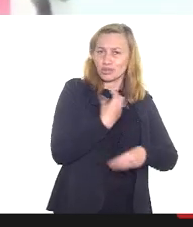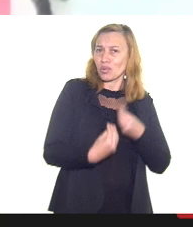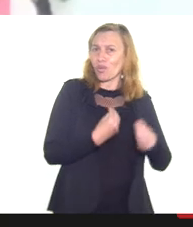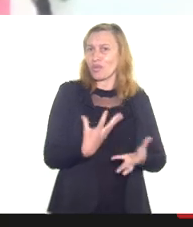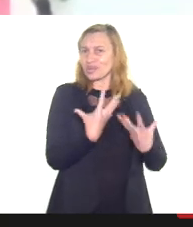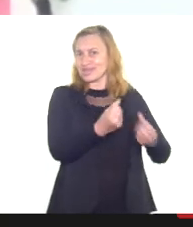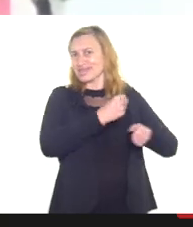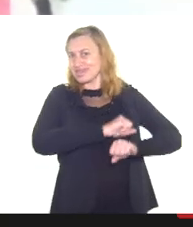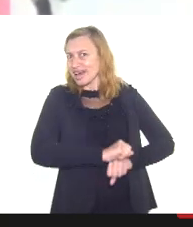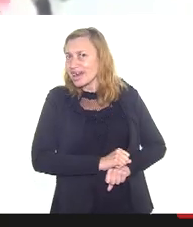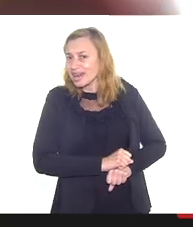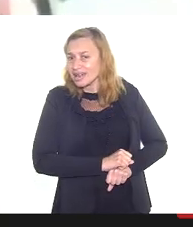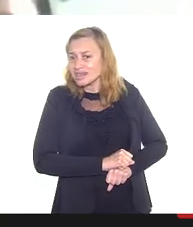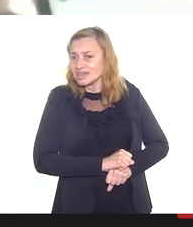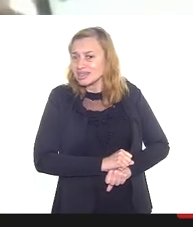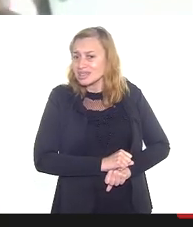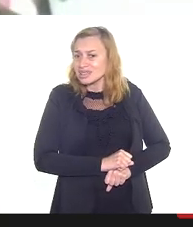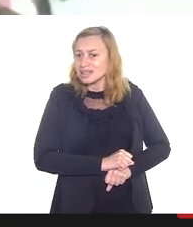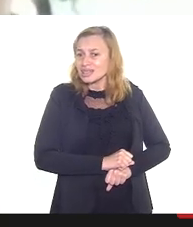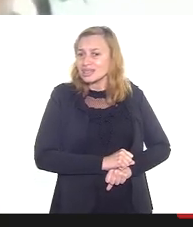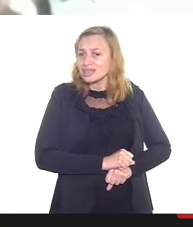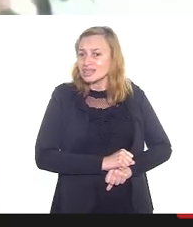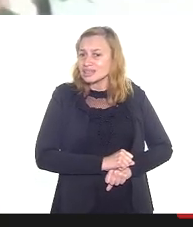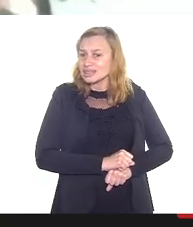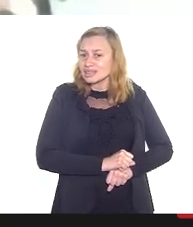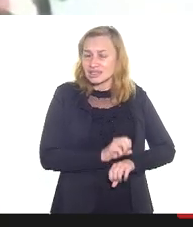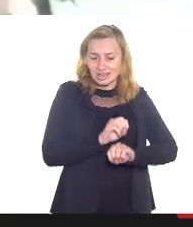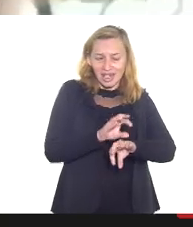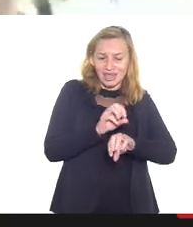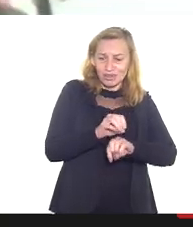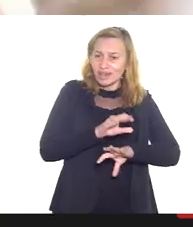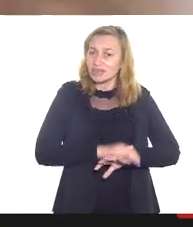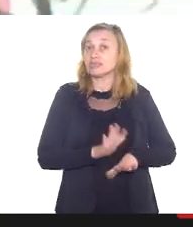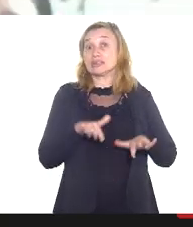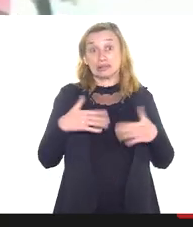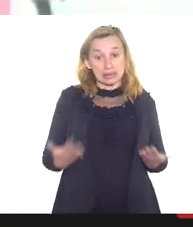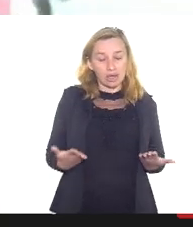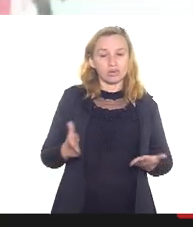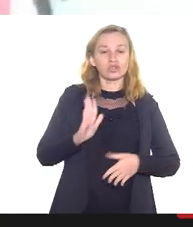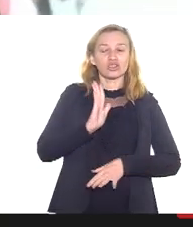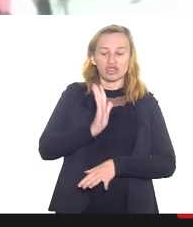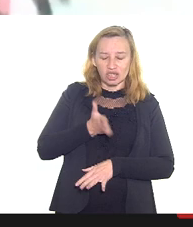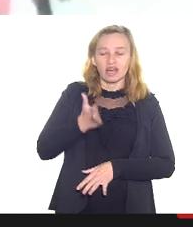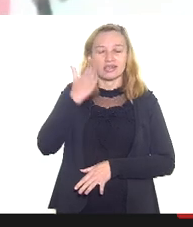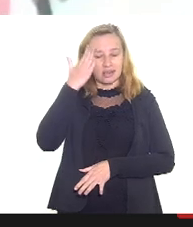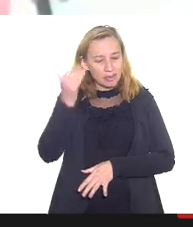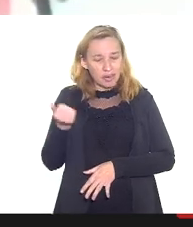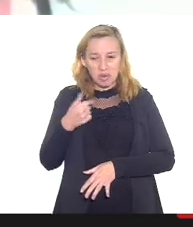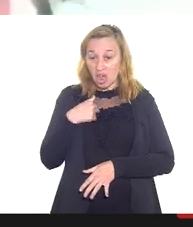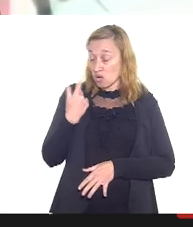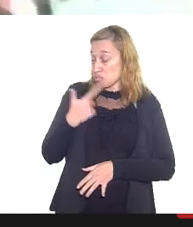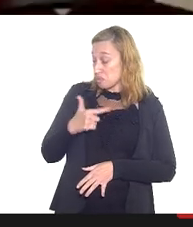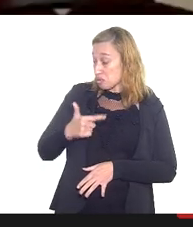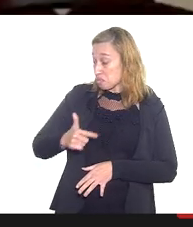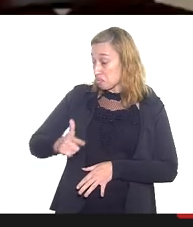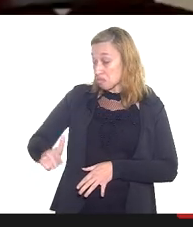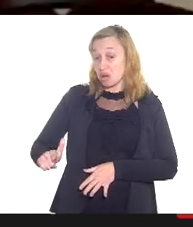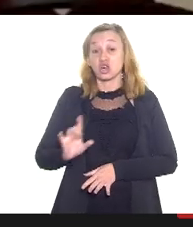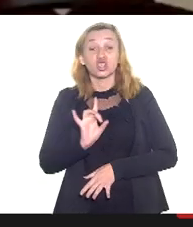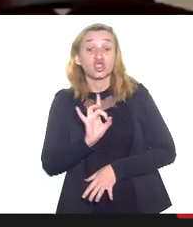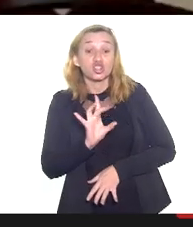uma medida provisória na educação. Então, nós já sabemos disso, eu não vou me repetir, só